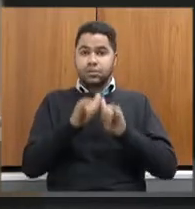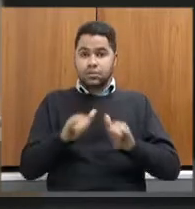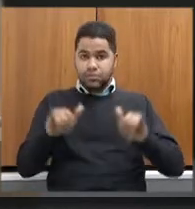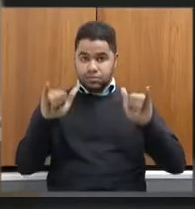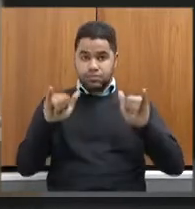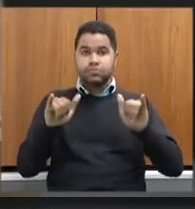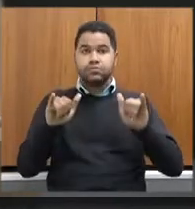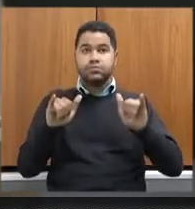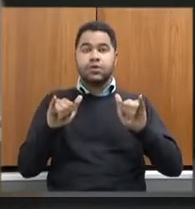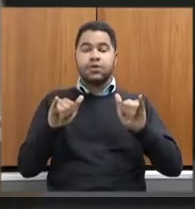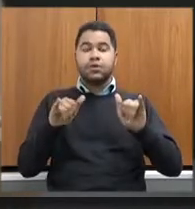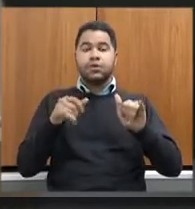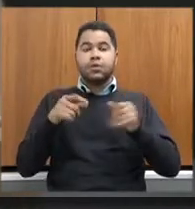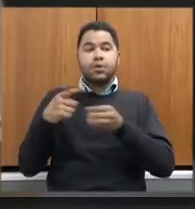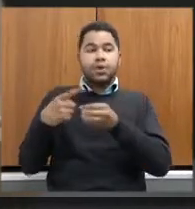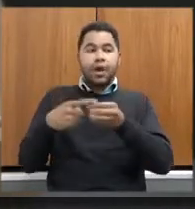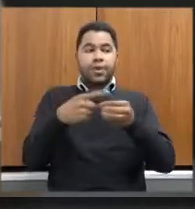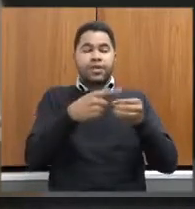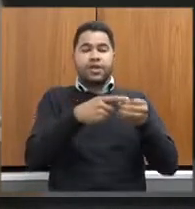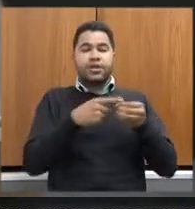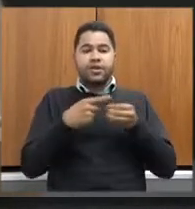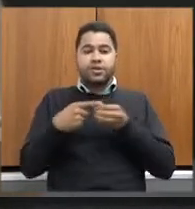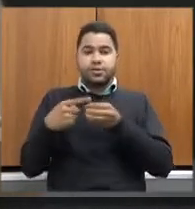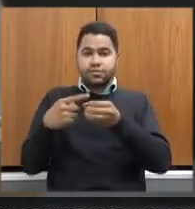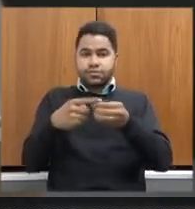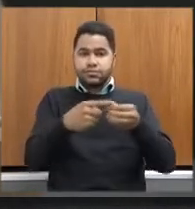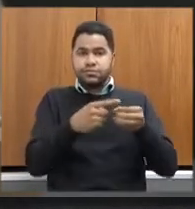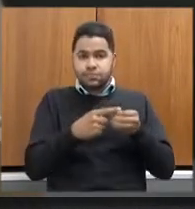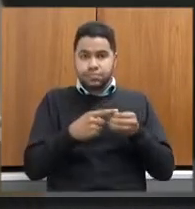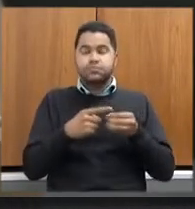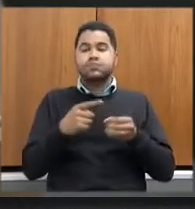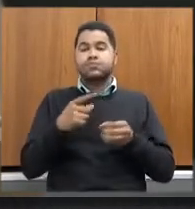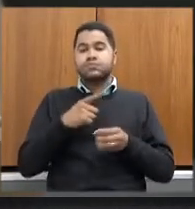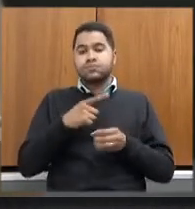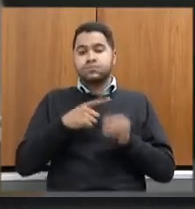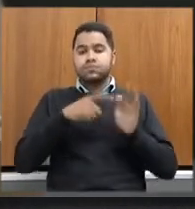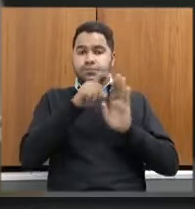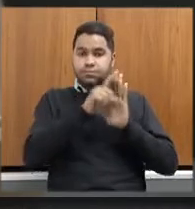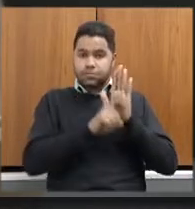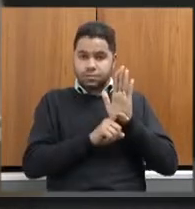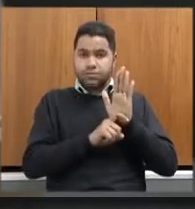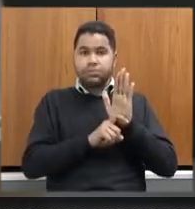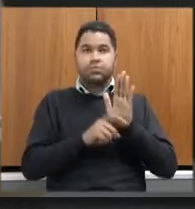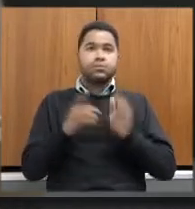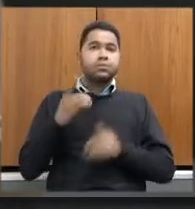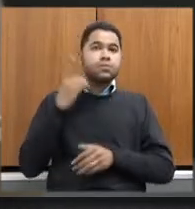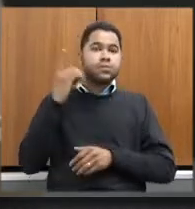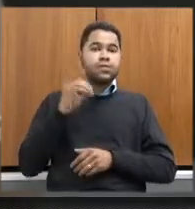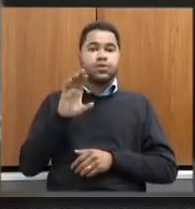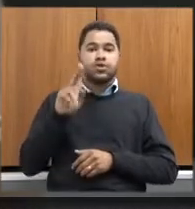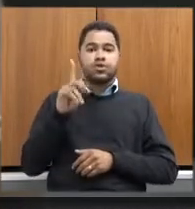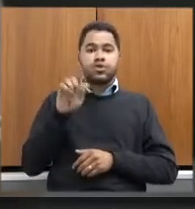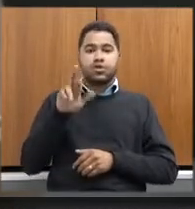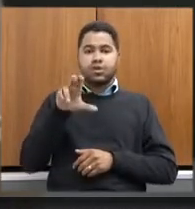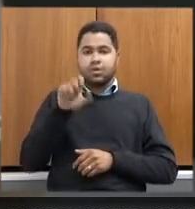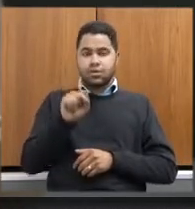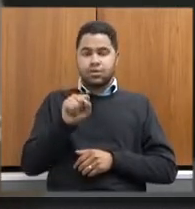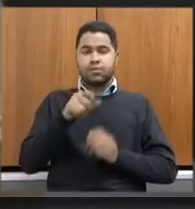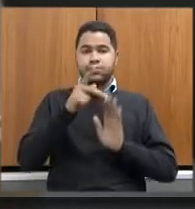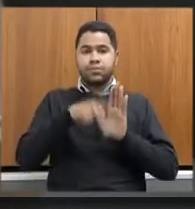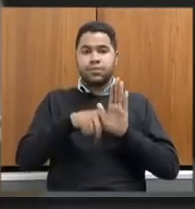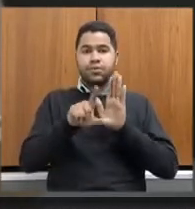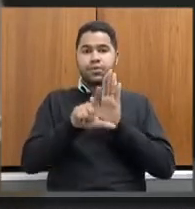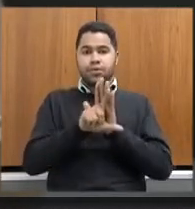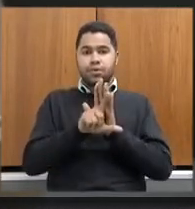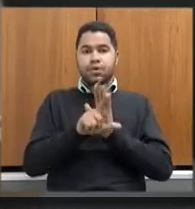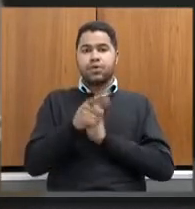adulteração dos municípios de circuito turismo Serra de Minas Deputado Charles Santos projeto de